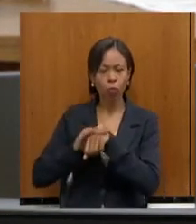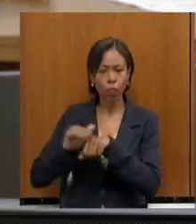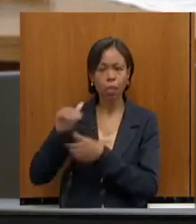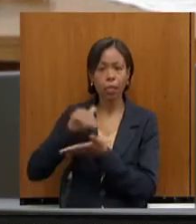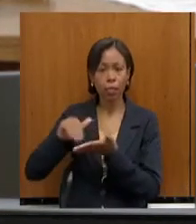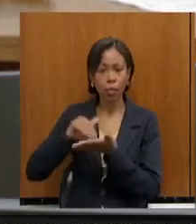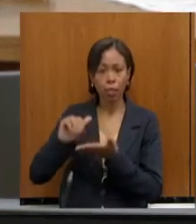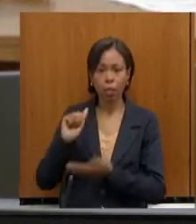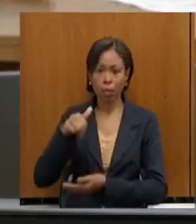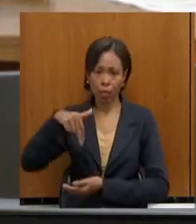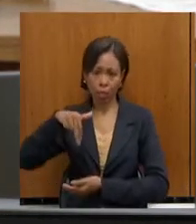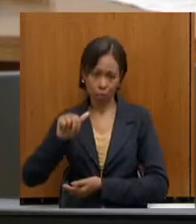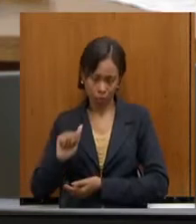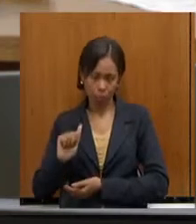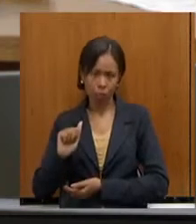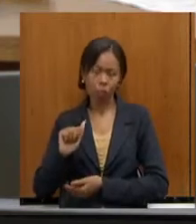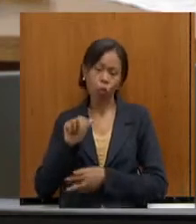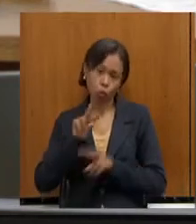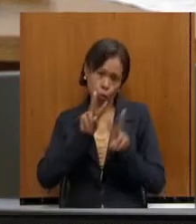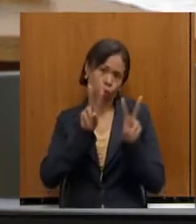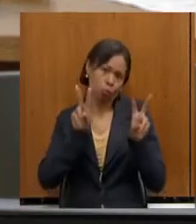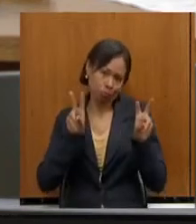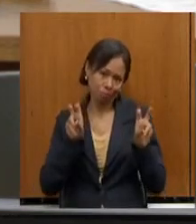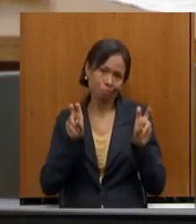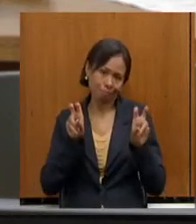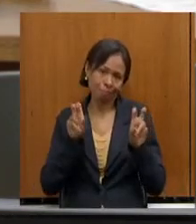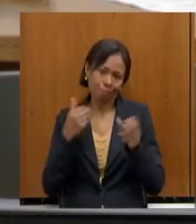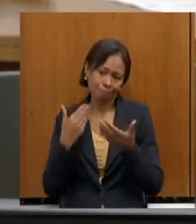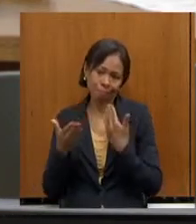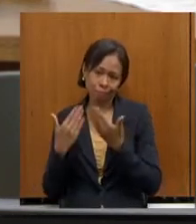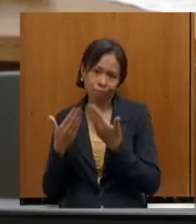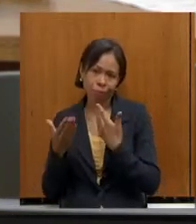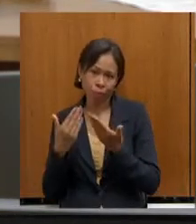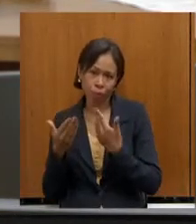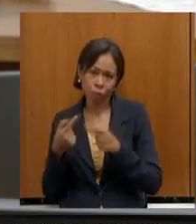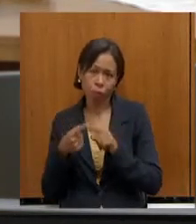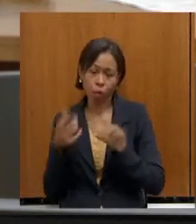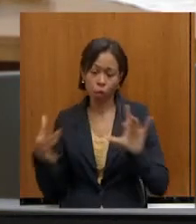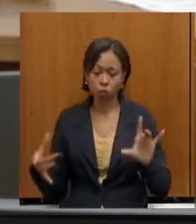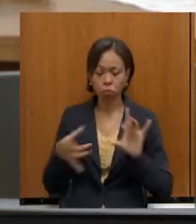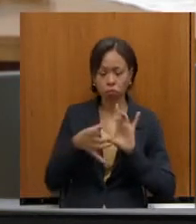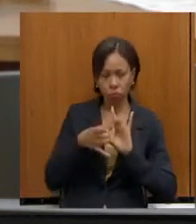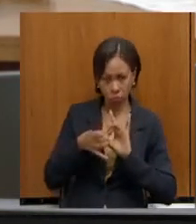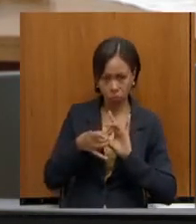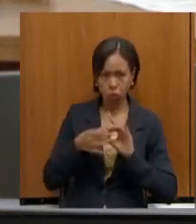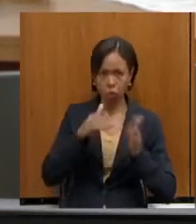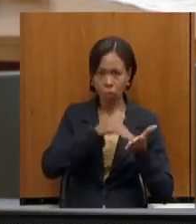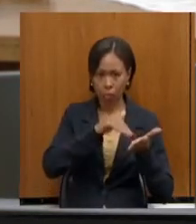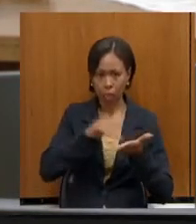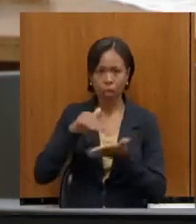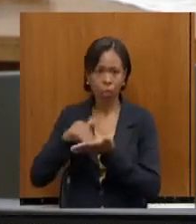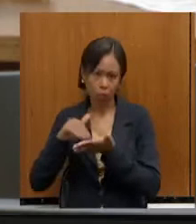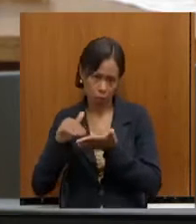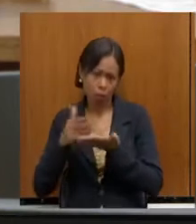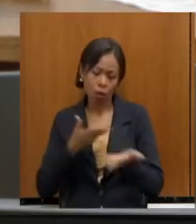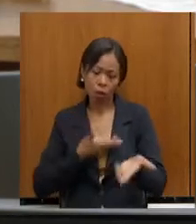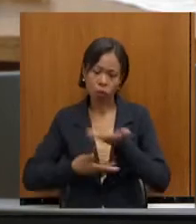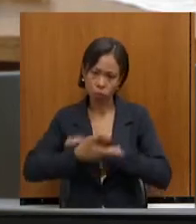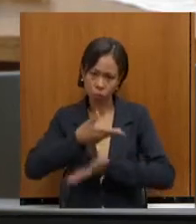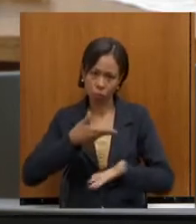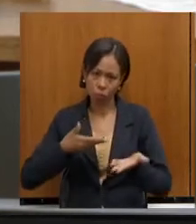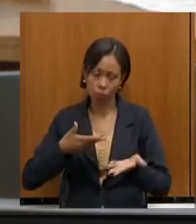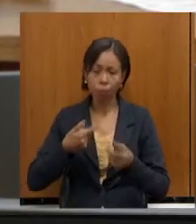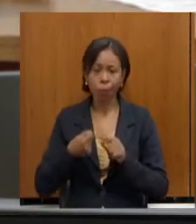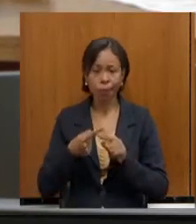secretária Ana Valentina e sobre esse tema é um tema que tem sido conduzido em conjunto pelas duas secretarias o que de fato nós